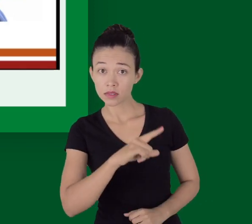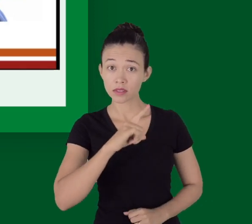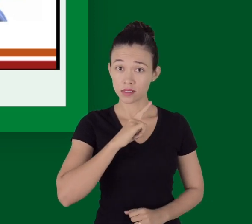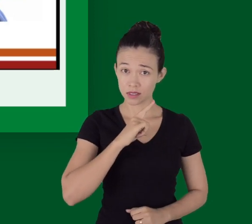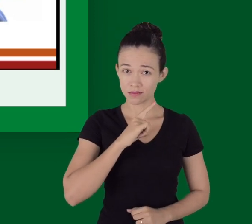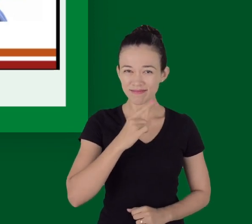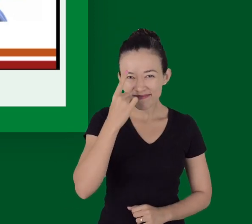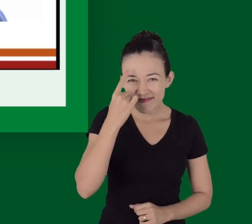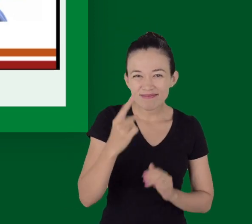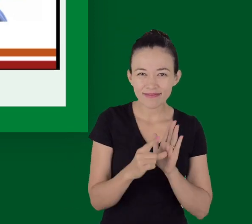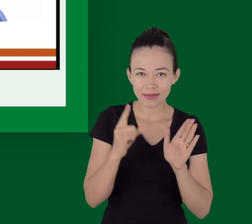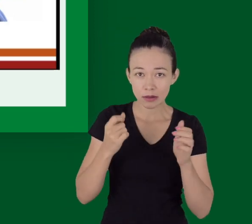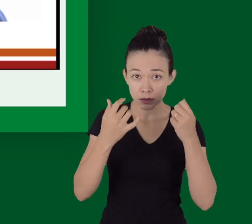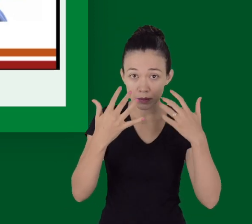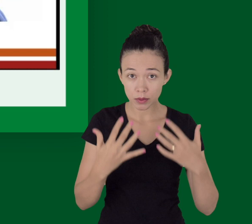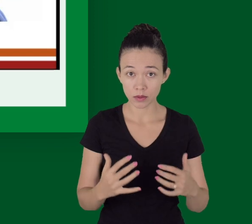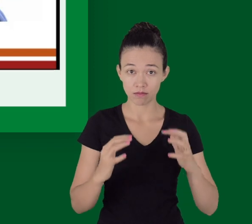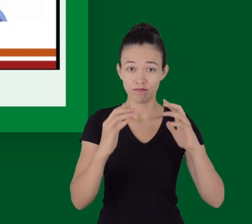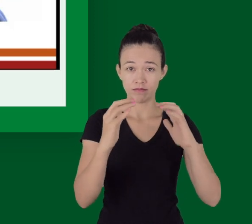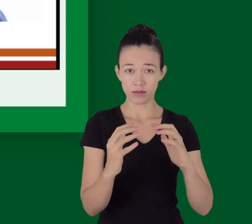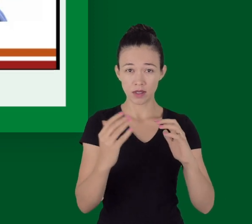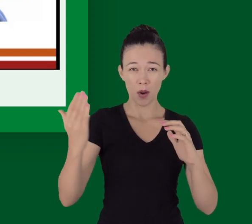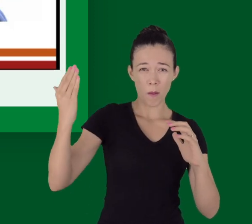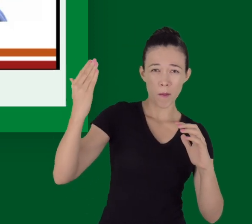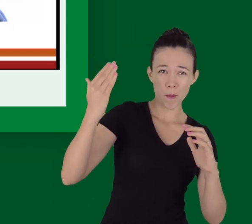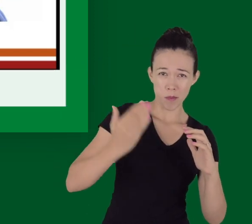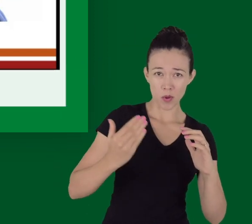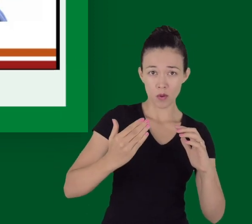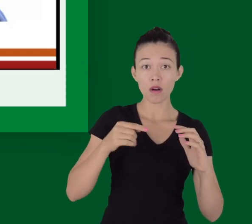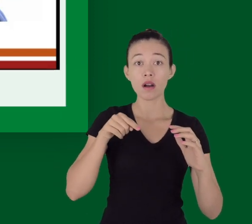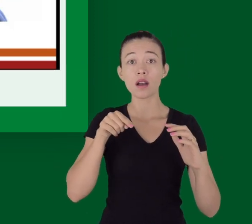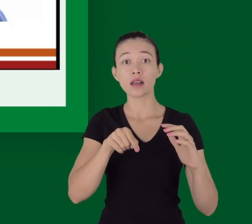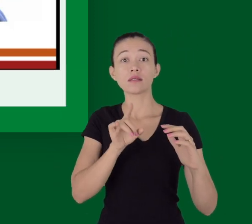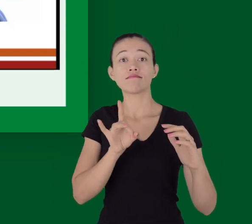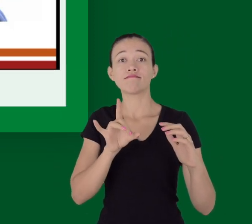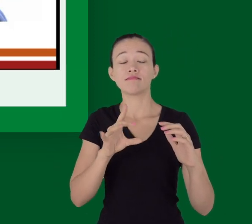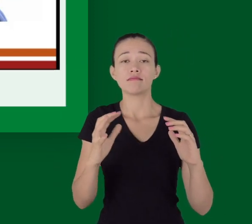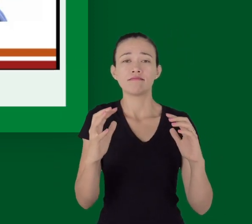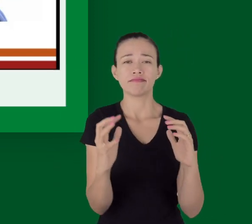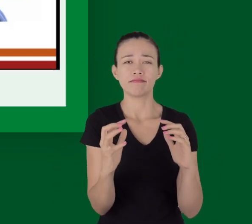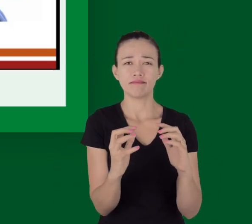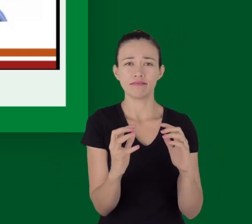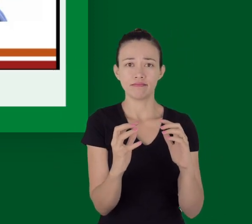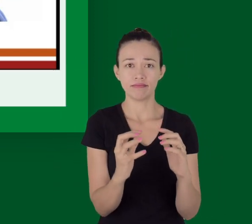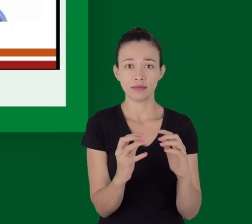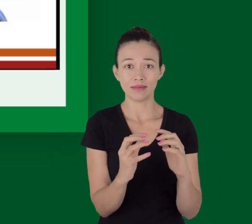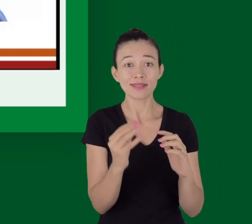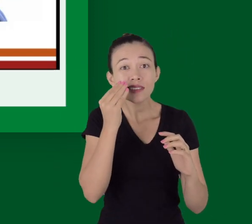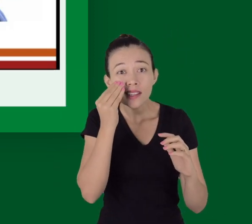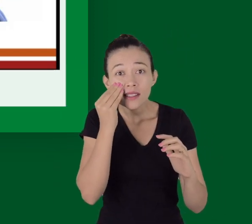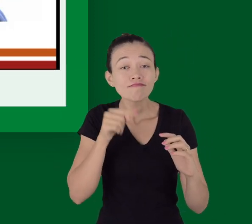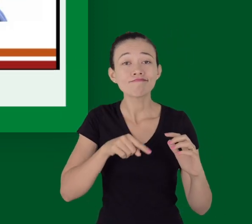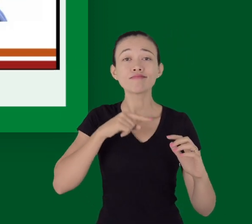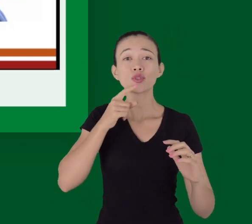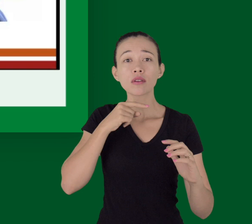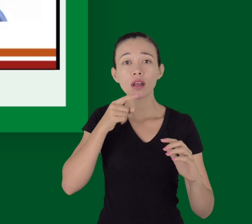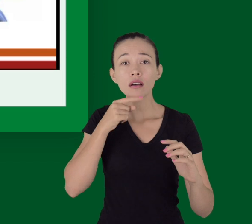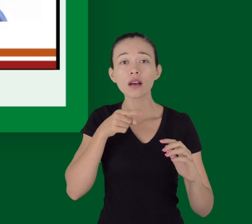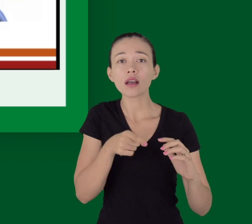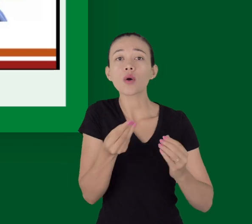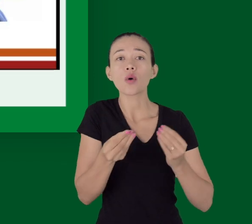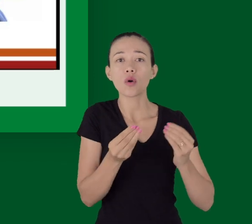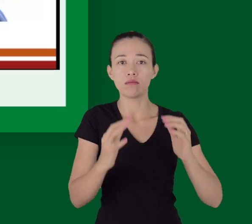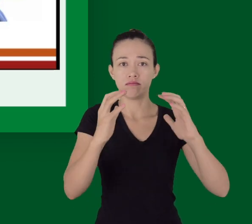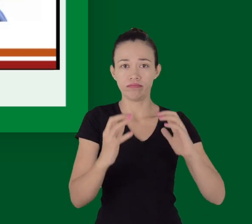Aquilo que nós falamos, ou seja, no momento que esse cérebro ele edemacia, ele tenta se autocomprimir. Não conseguiu